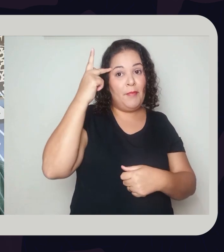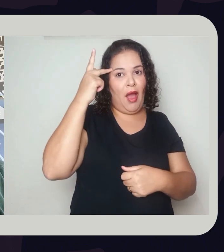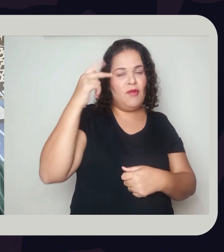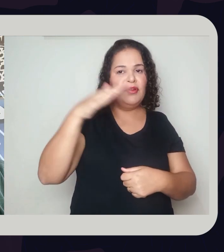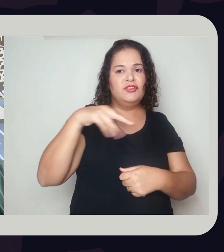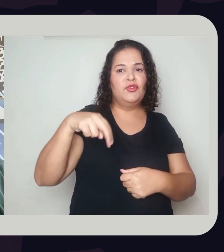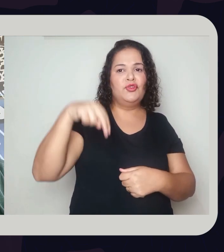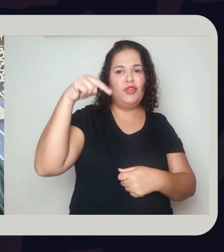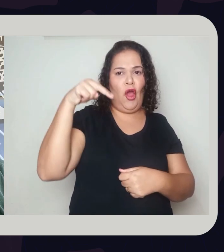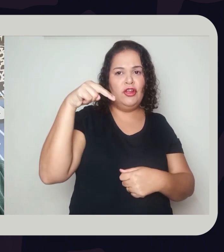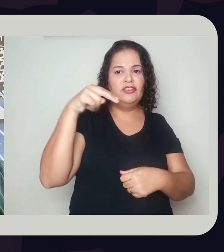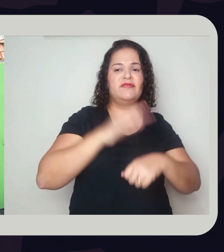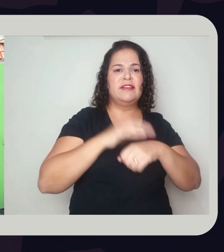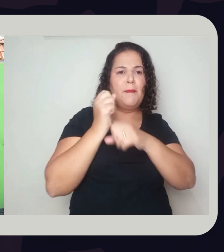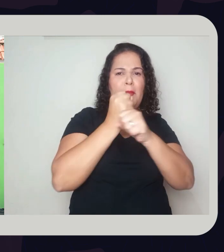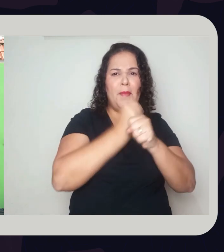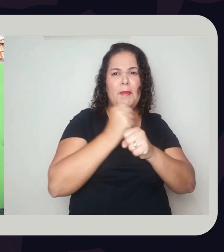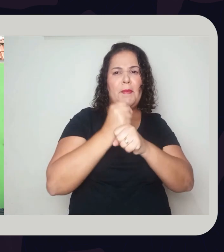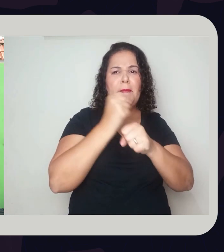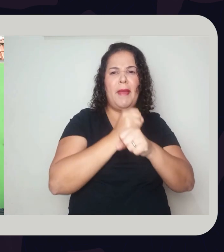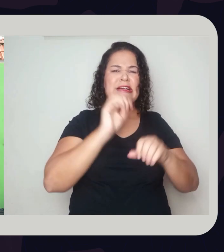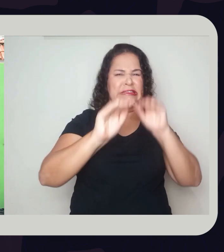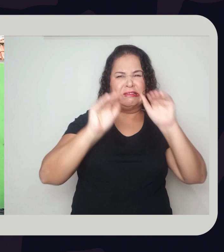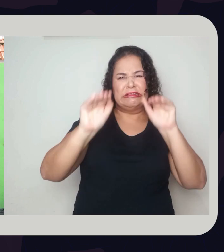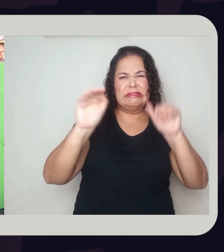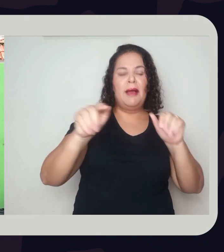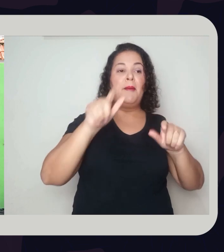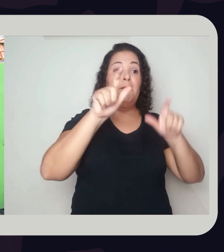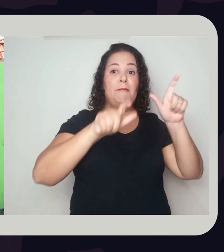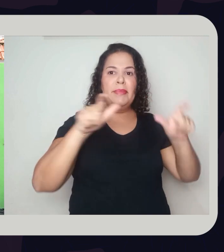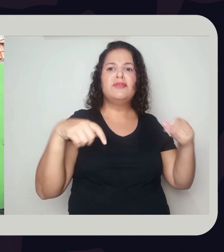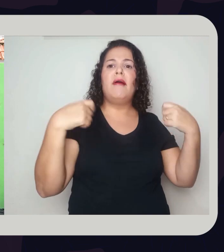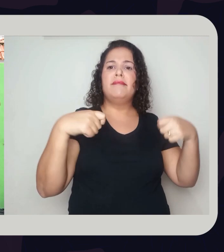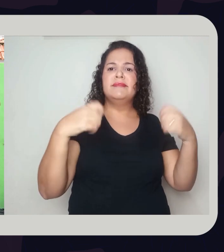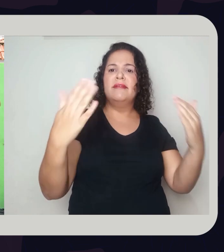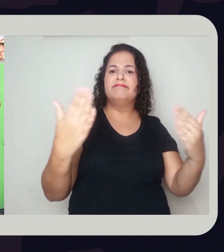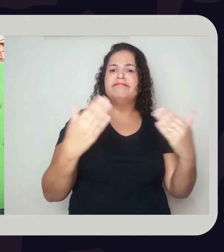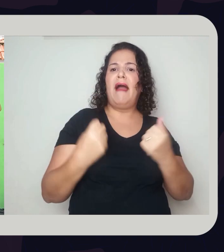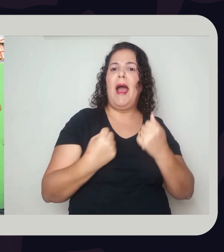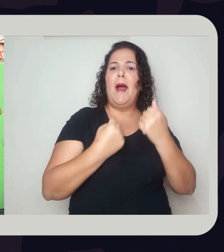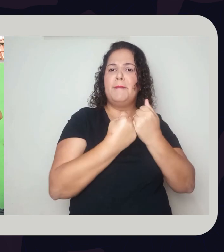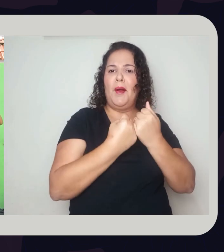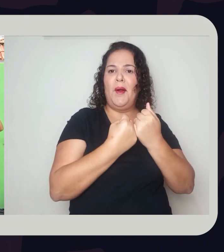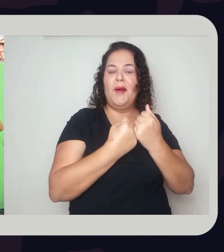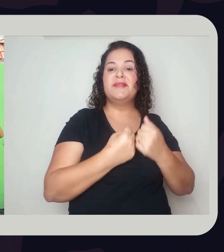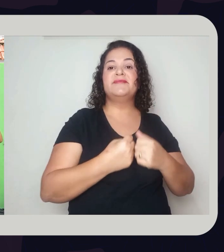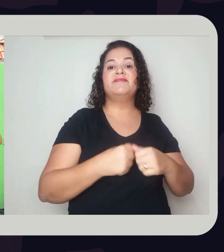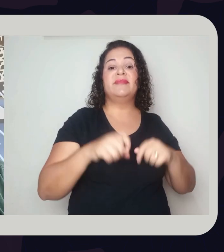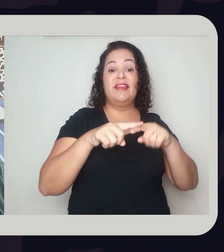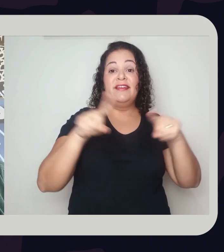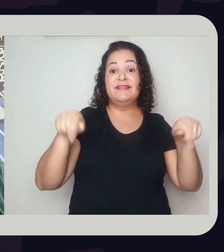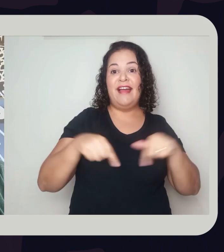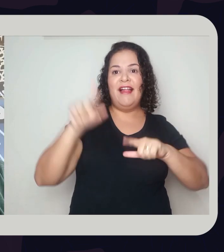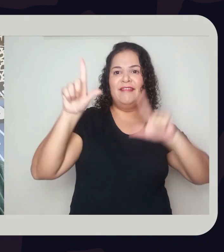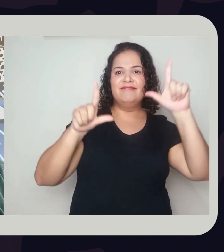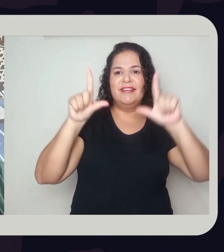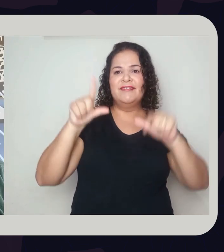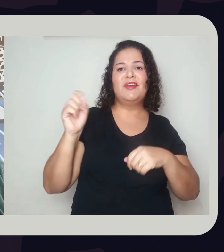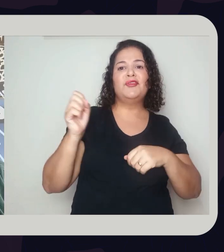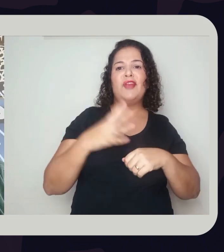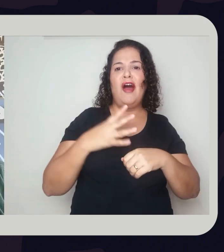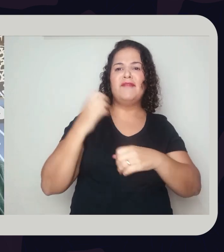São Paulo e botamos todo mundo para colocar a mão na massa. A gente construiu uma nova